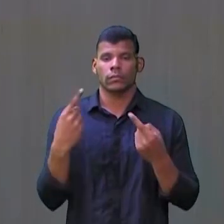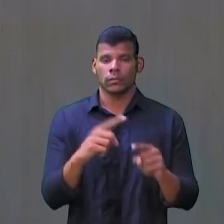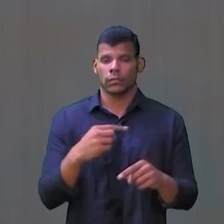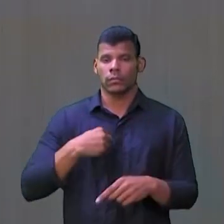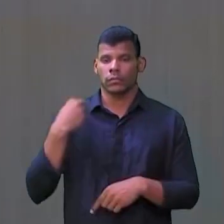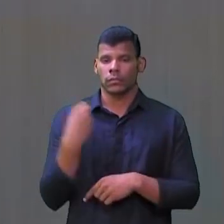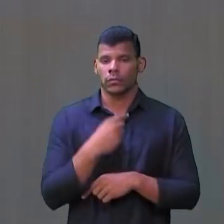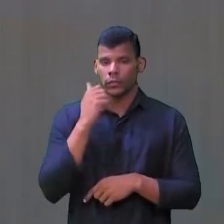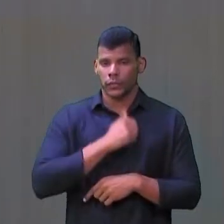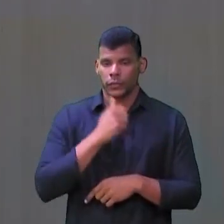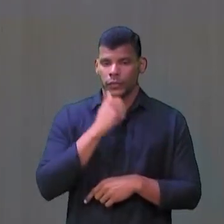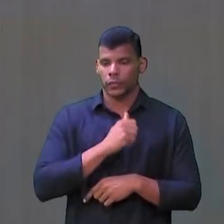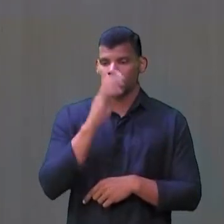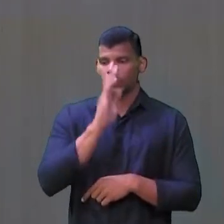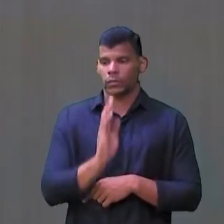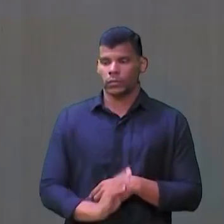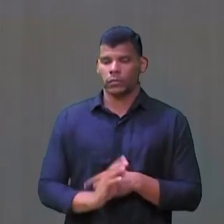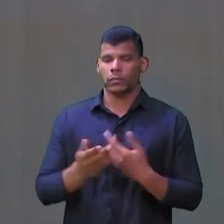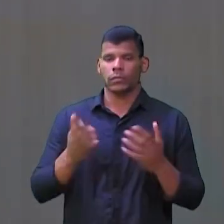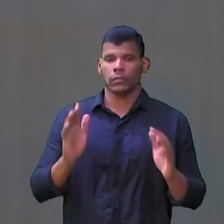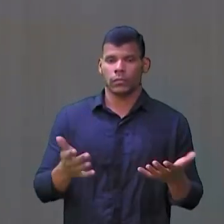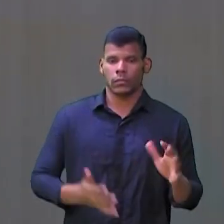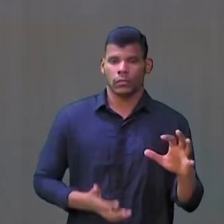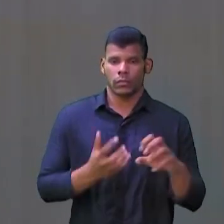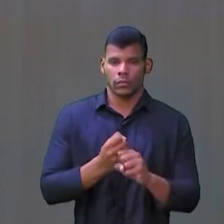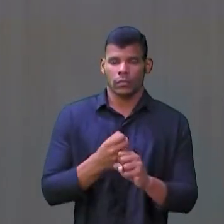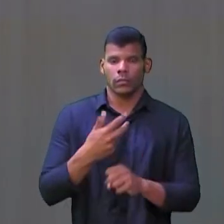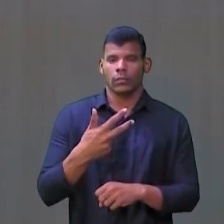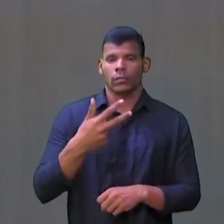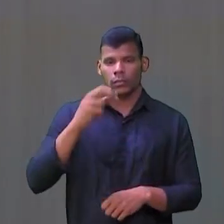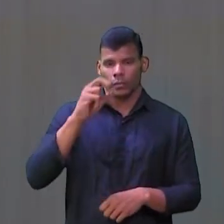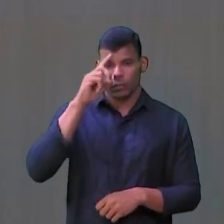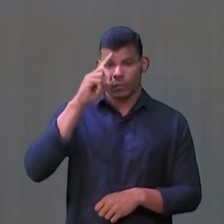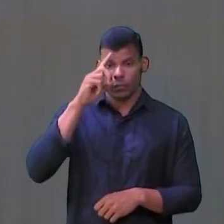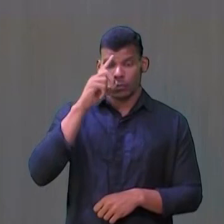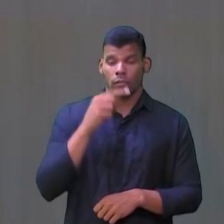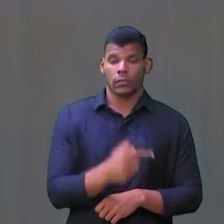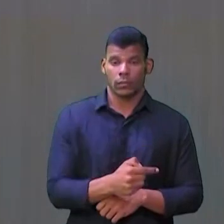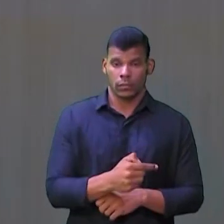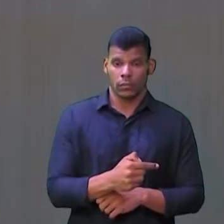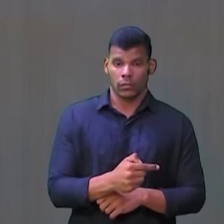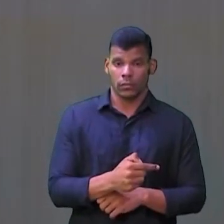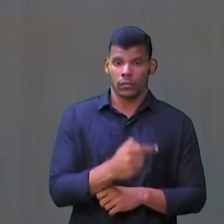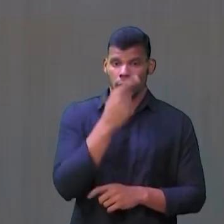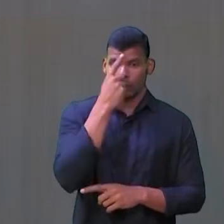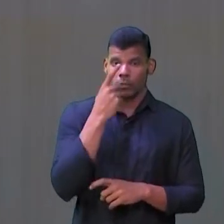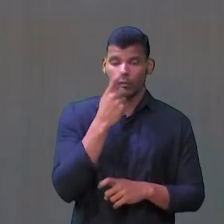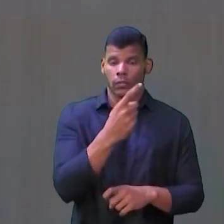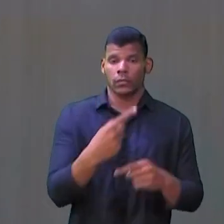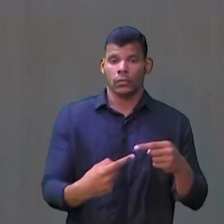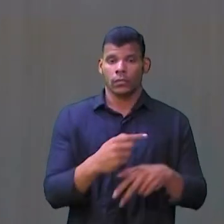nós mulheres. O Brasil registra, a cada 30 dias, 7 casos de violência